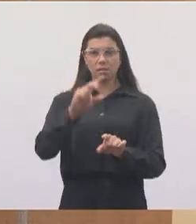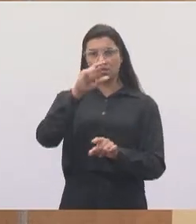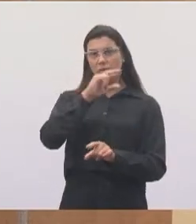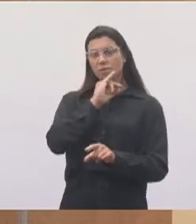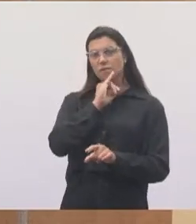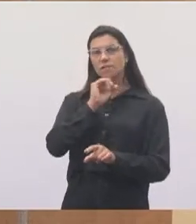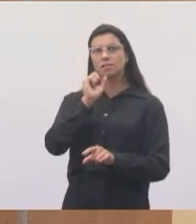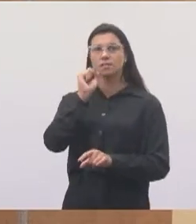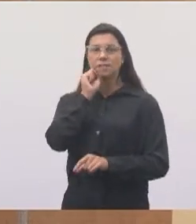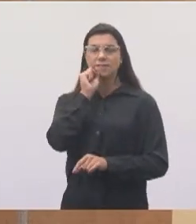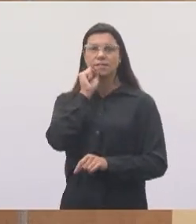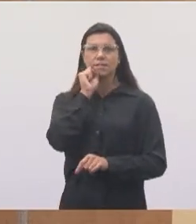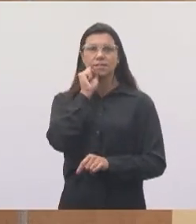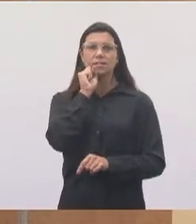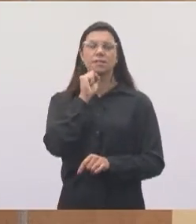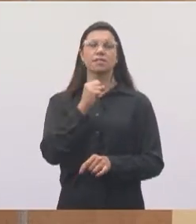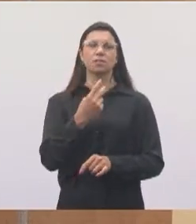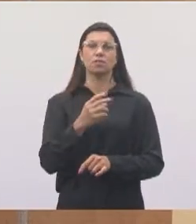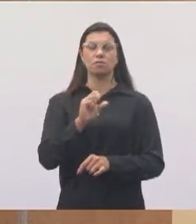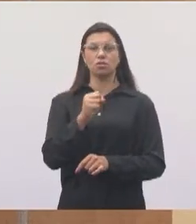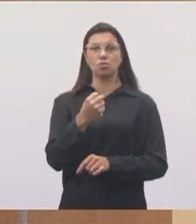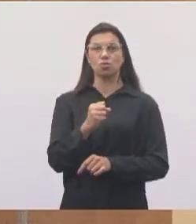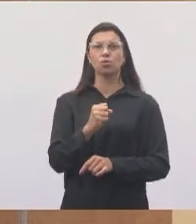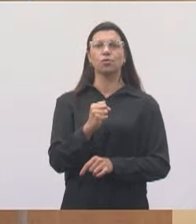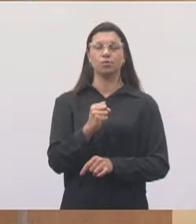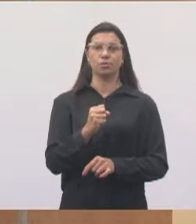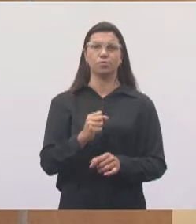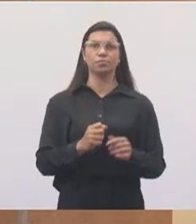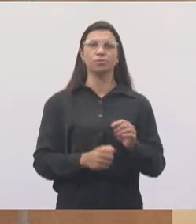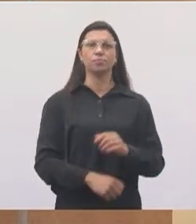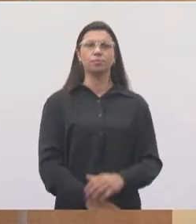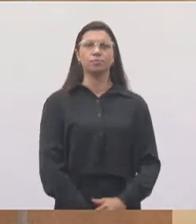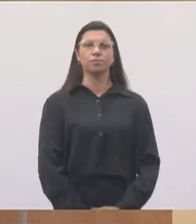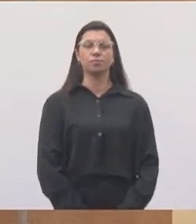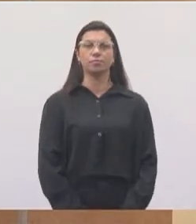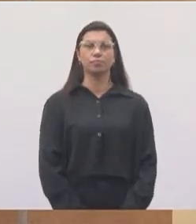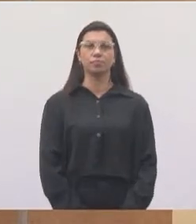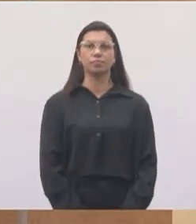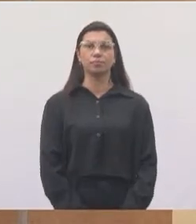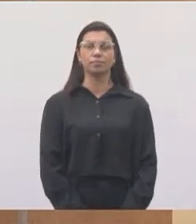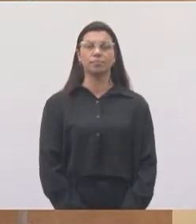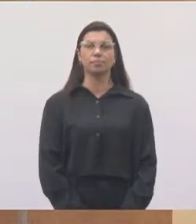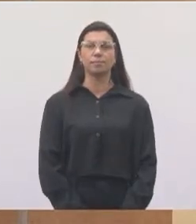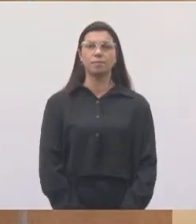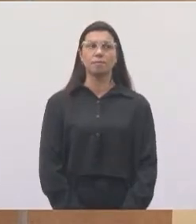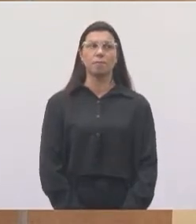agosto de 2023, Isaías José de Santana.